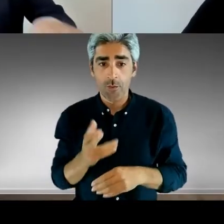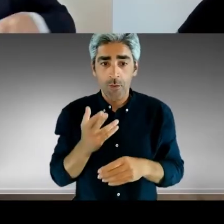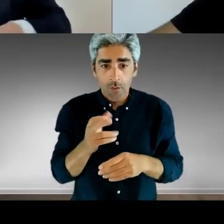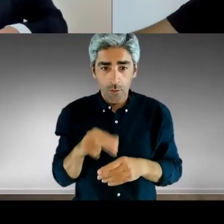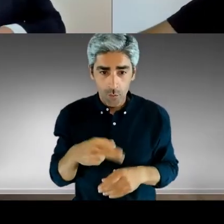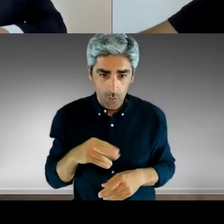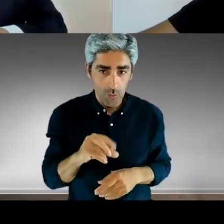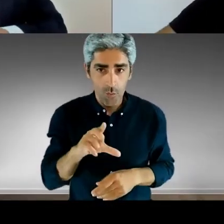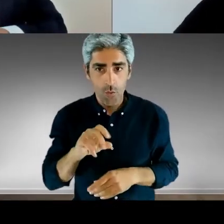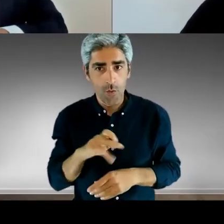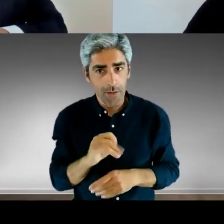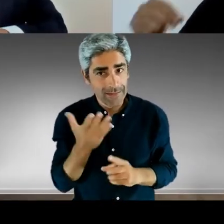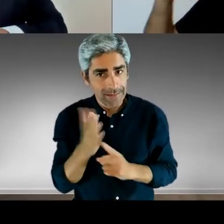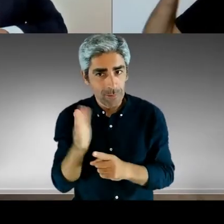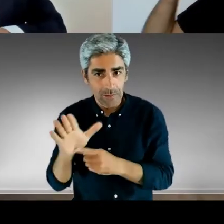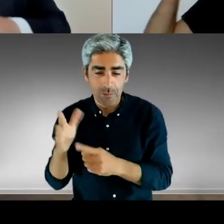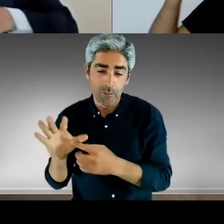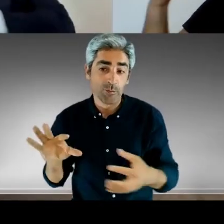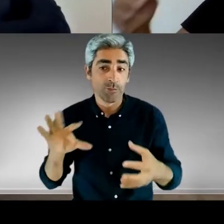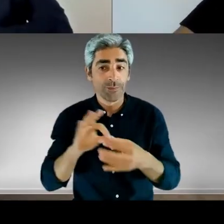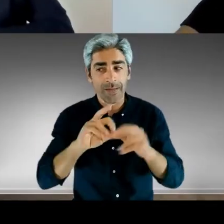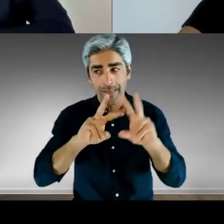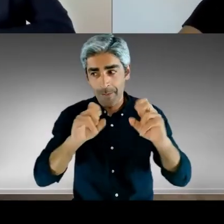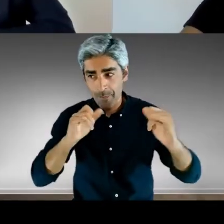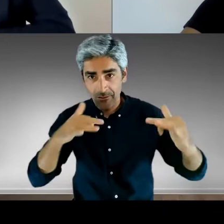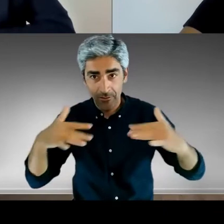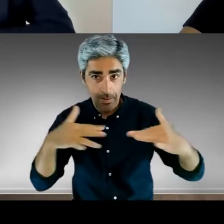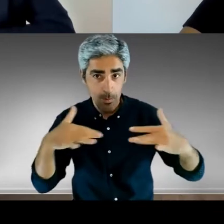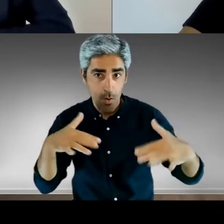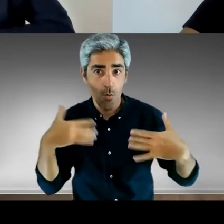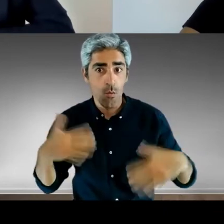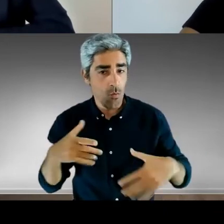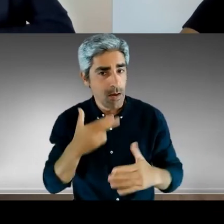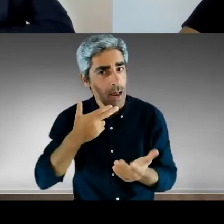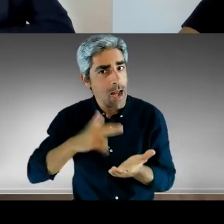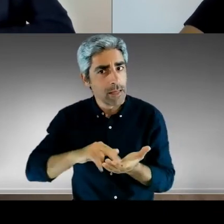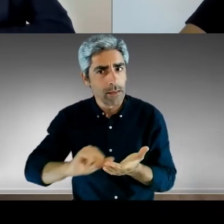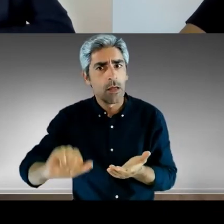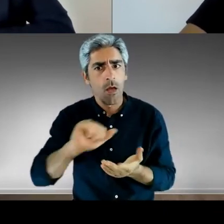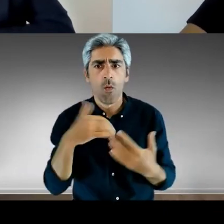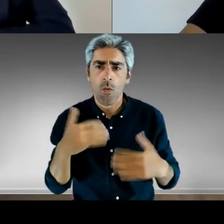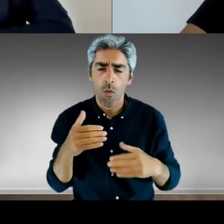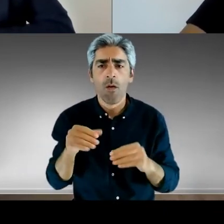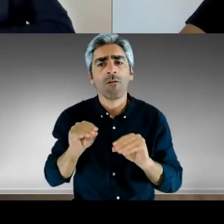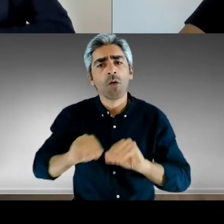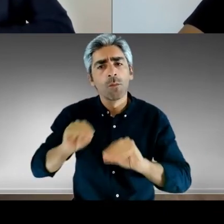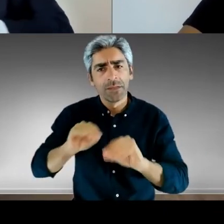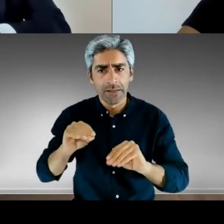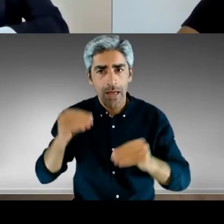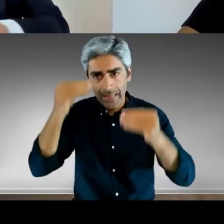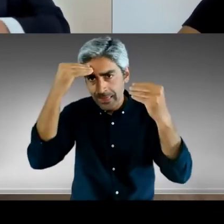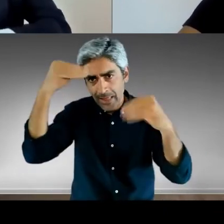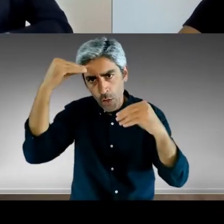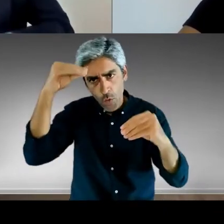também no futebol e por nos mostrar essa realidade que também é bastante importante, quer da formação de treinadores, de futuros líderes, quer